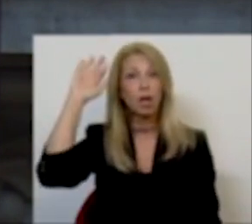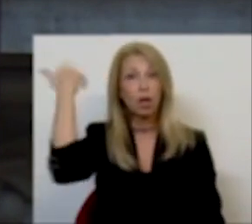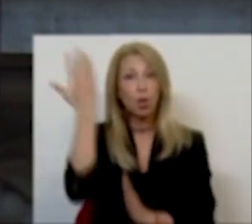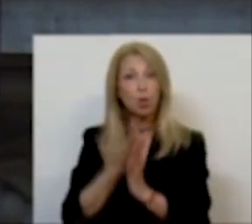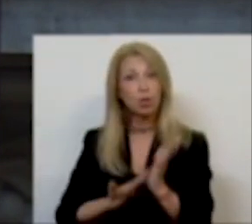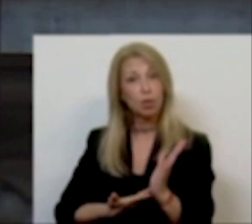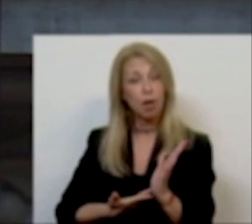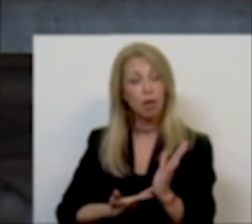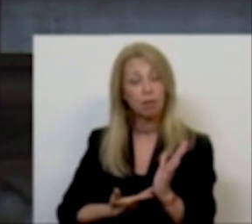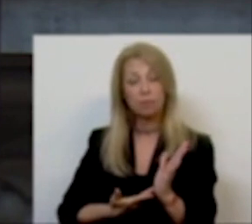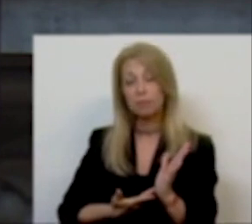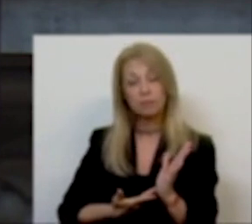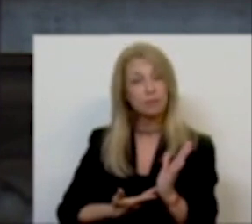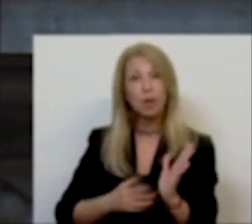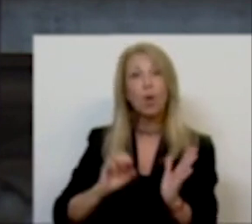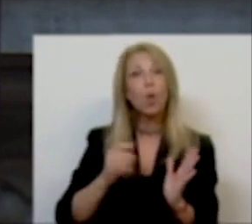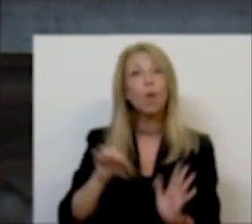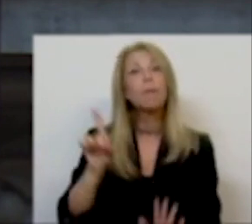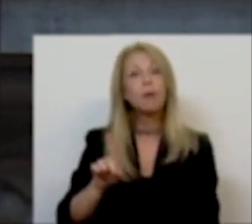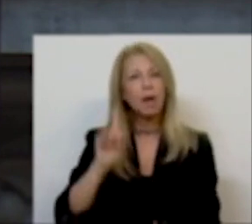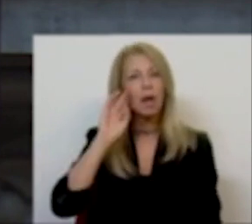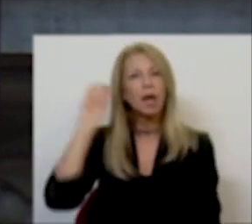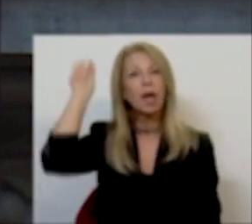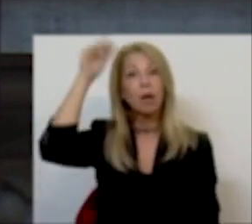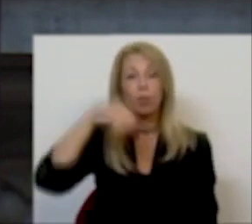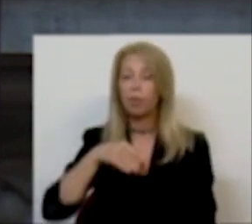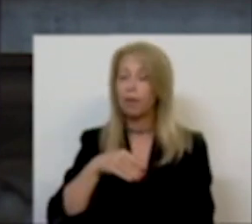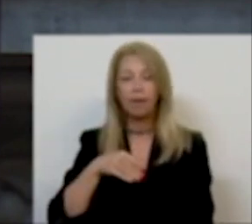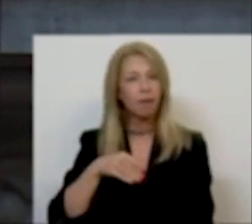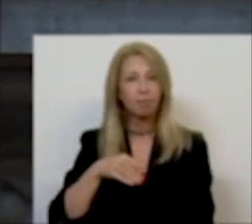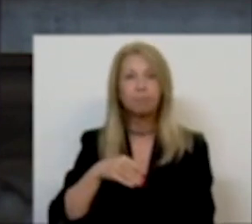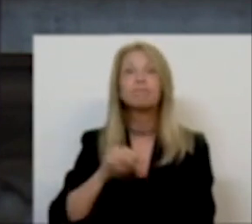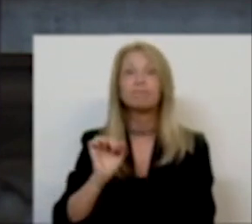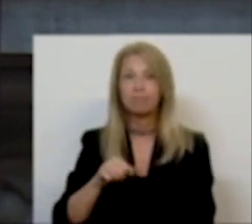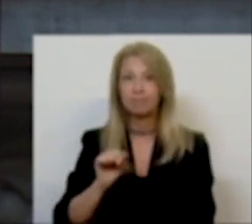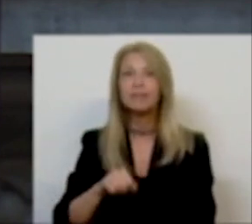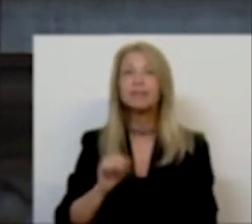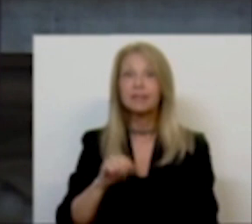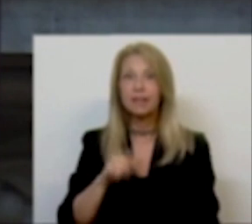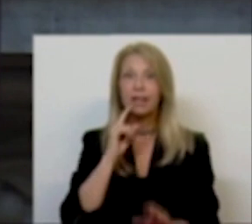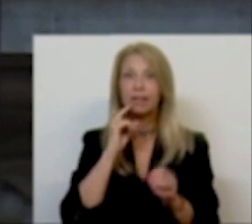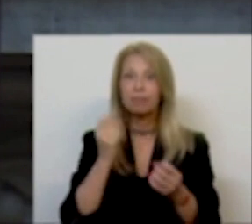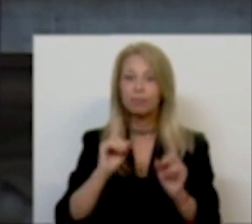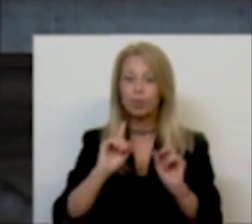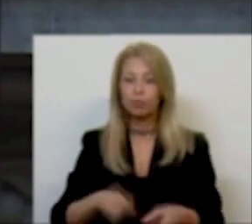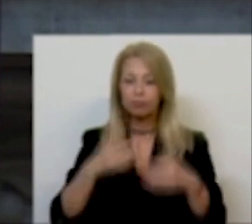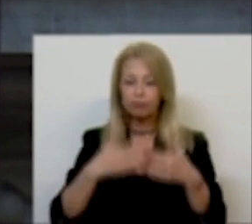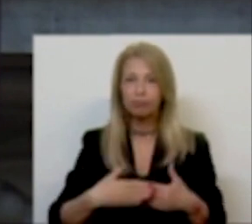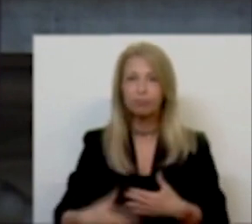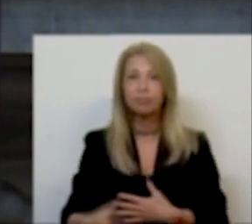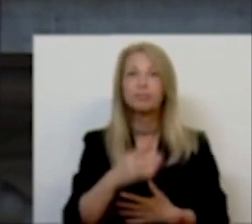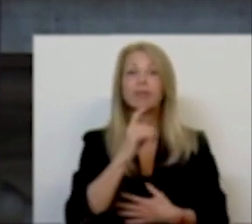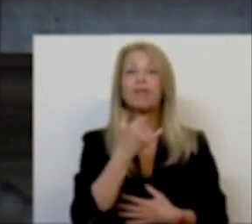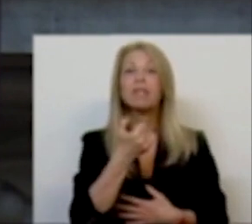com a Primeira República, acabou por nascer com o 25 de Abril e com a própria democracia.